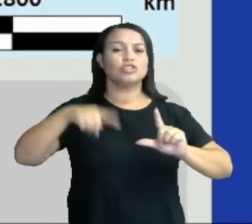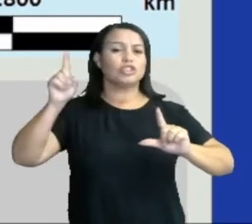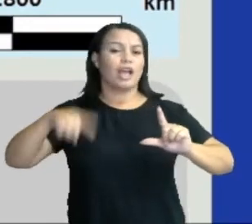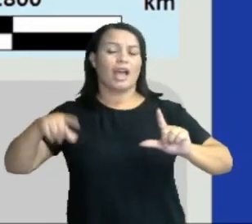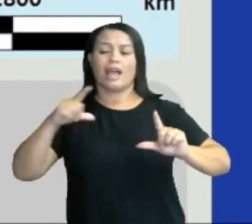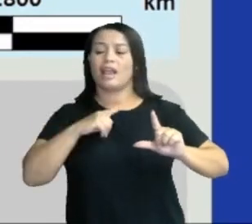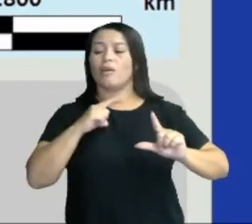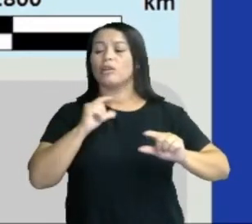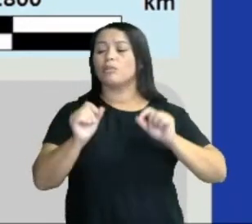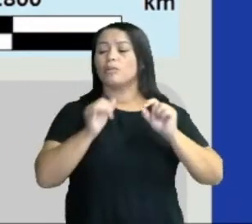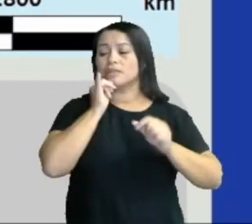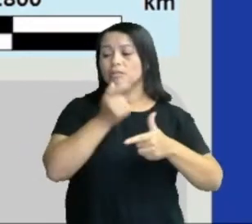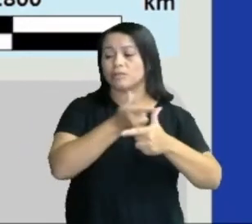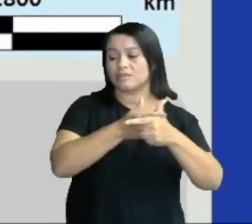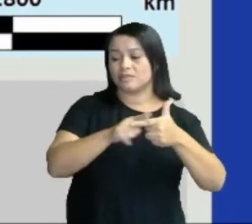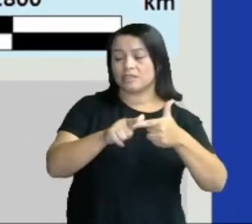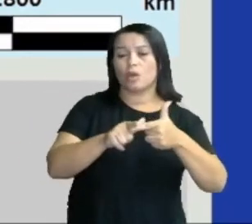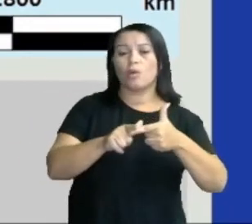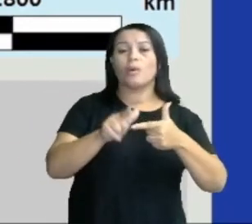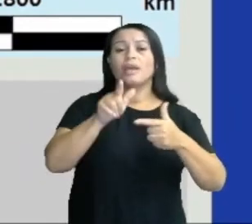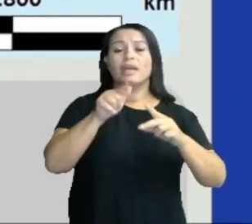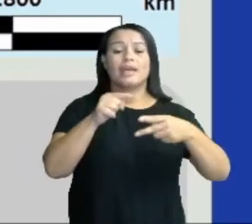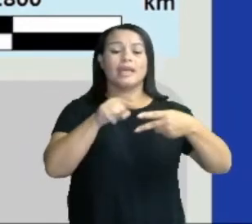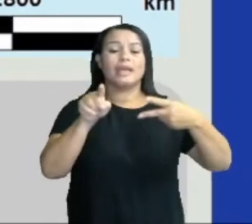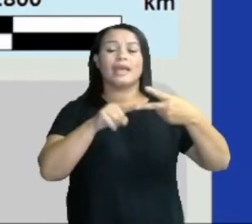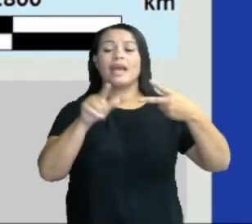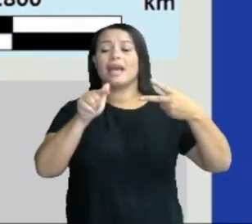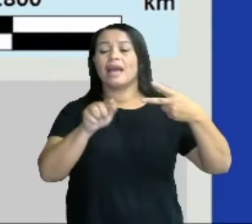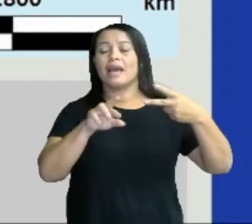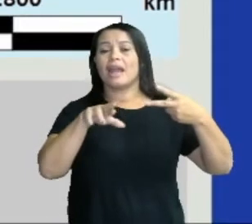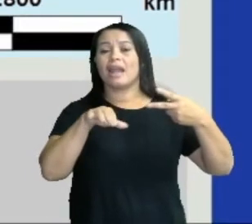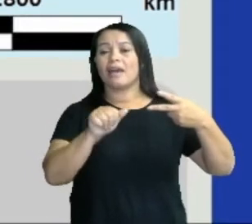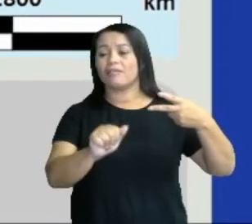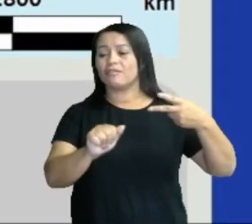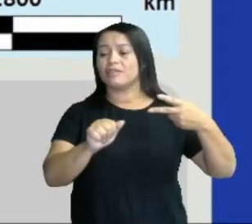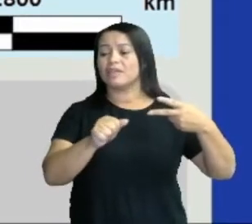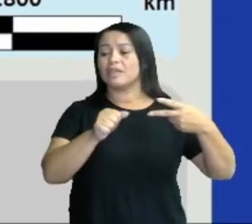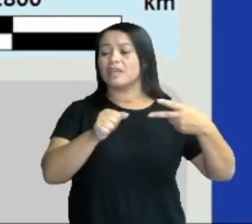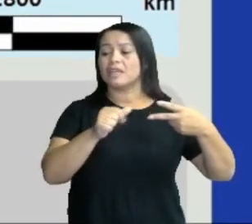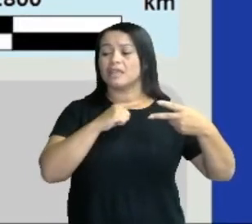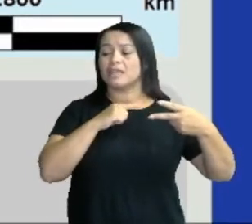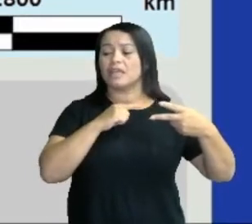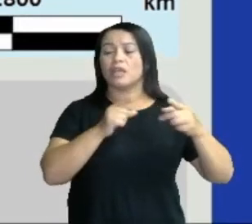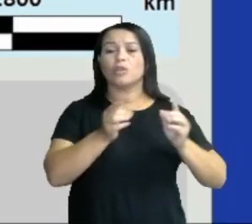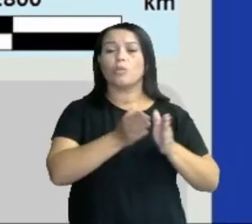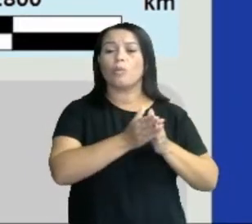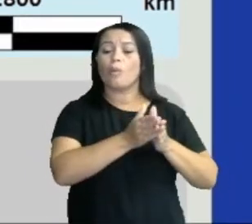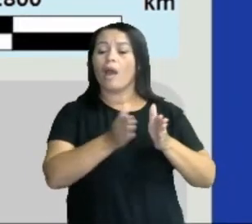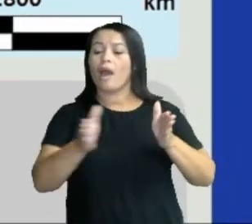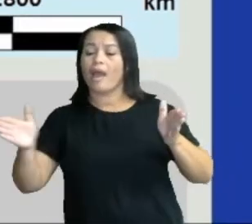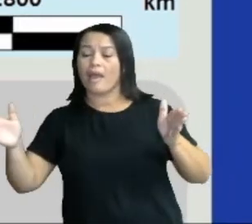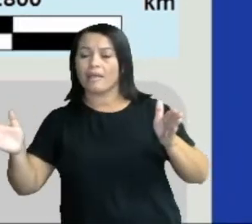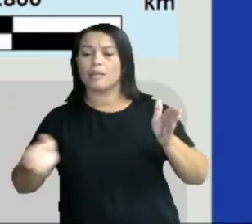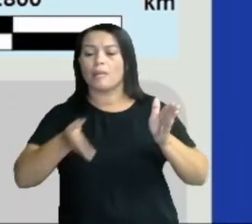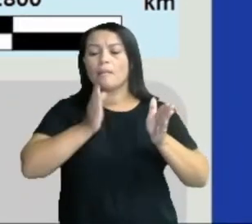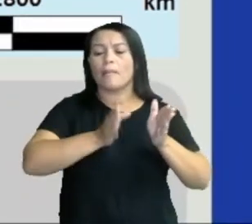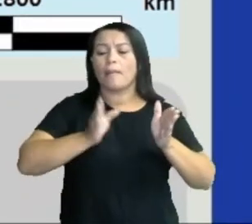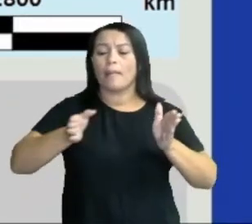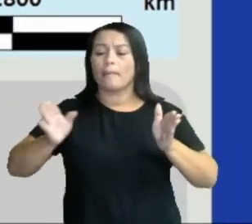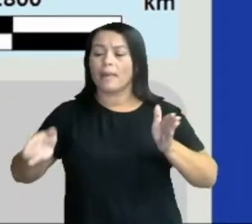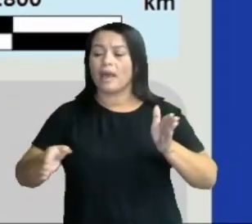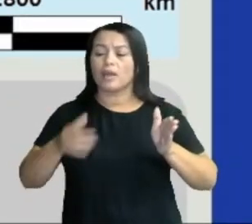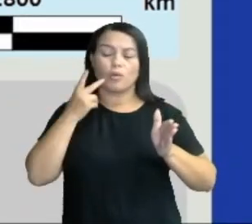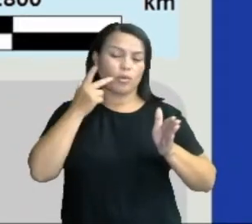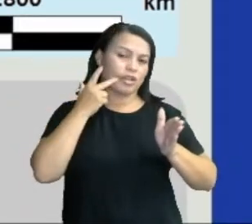de divisão, e a escala gráfica, quando ela é representada em uma reta seccionada, tá? Em geral, quando a gente pega uma escala